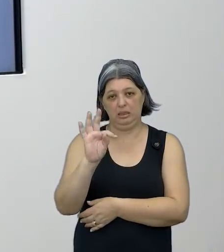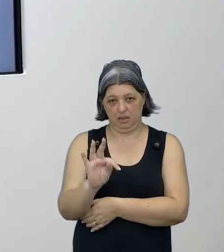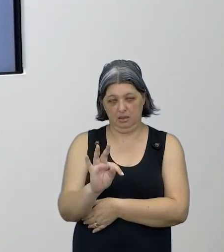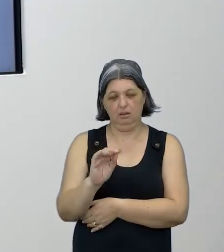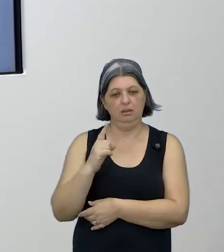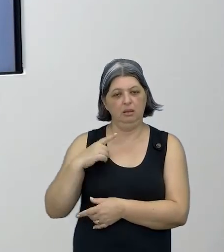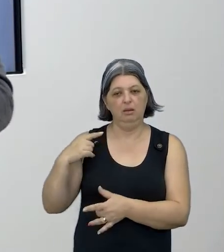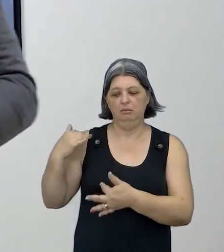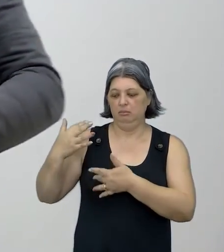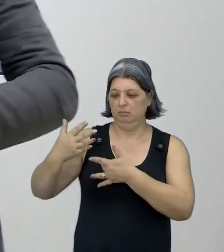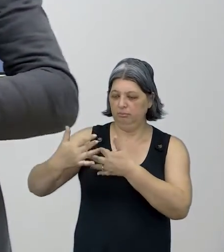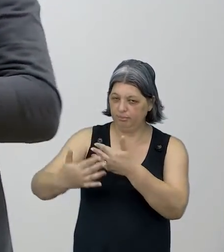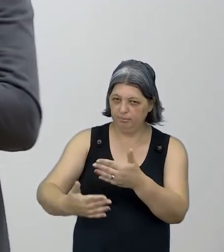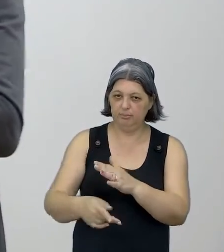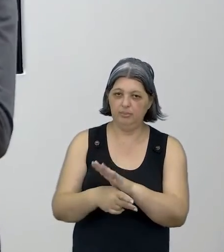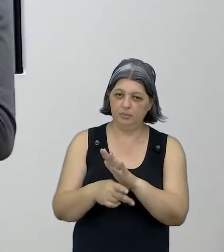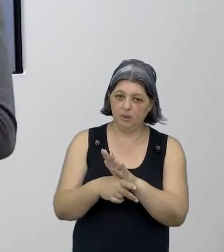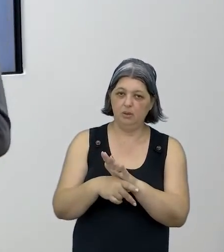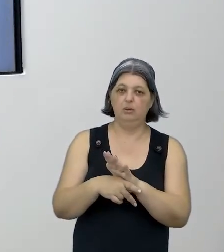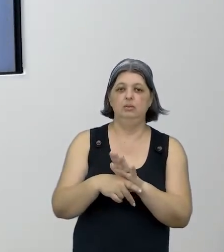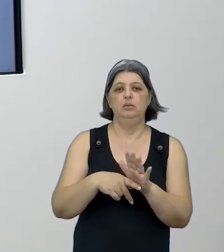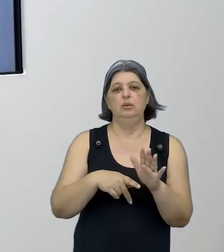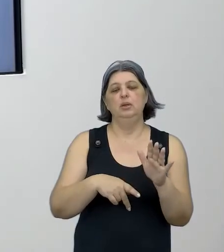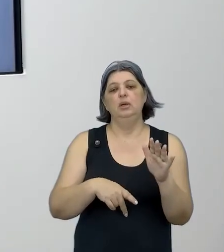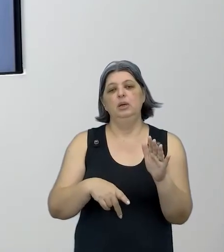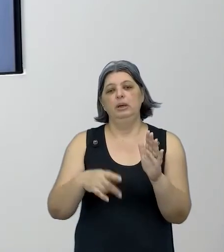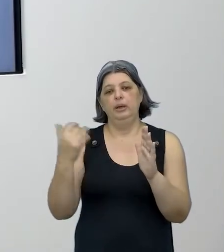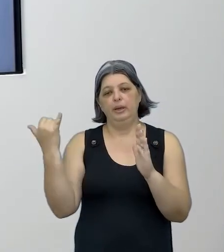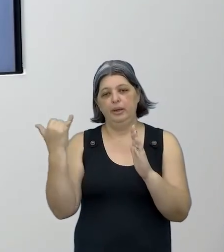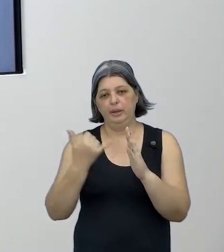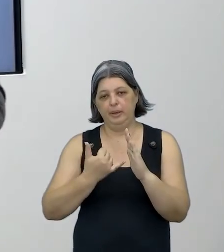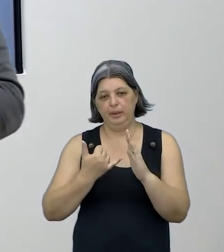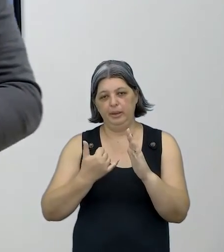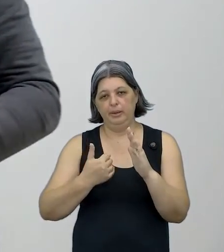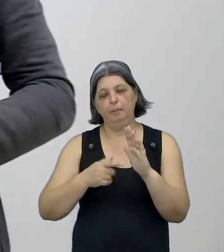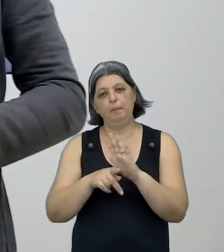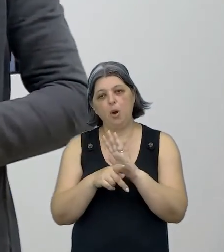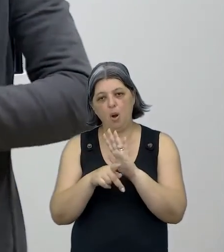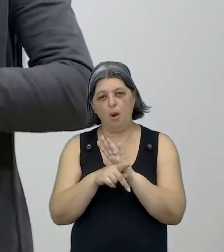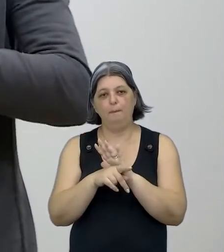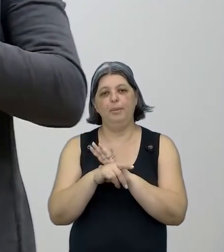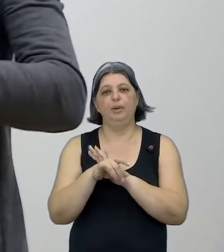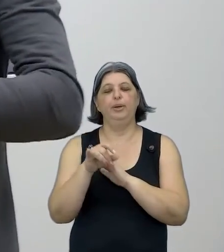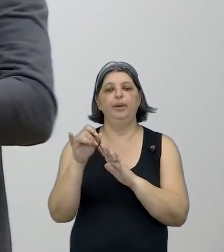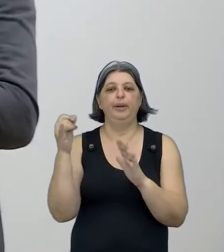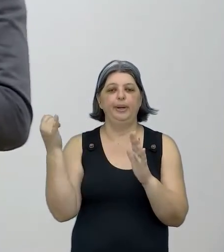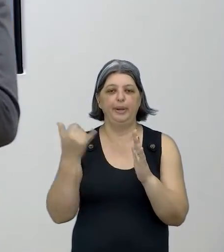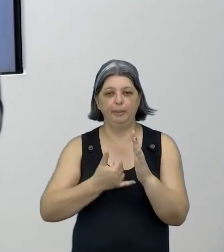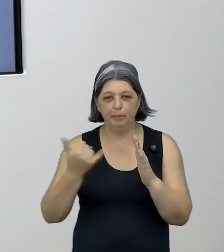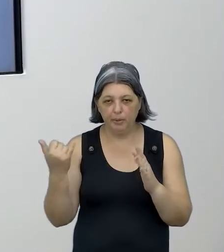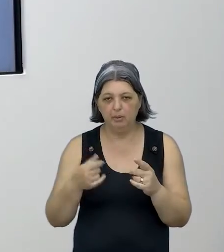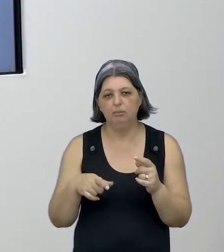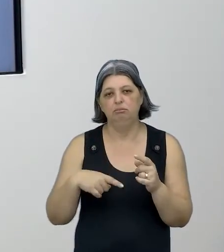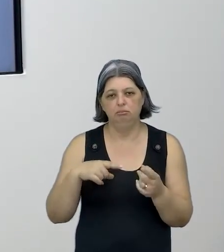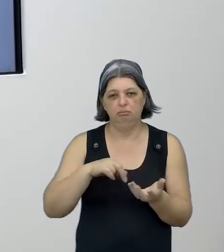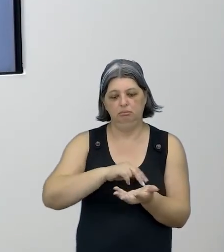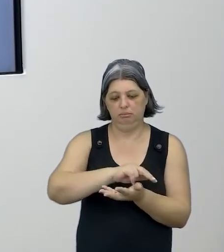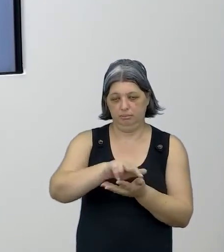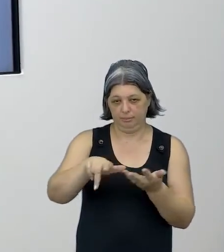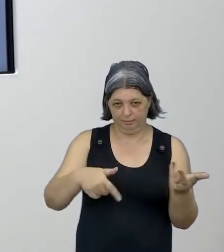procedimentos institucionais que incluem impostos, né? Inclui aí uma série de